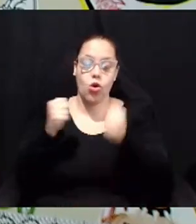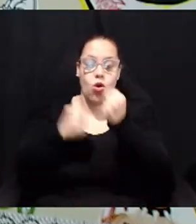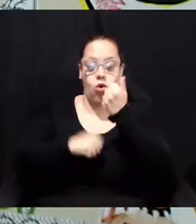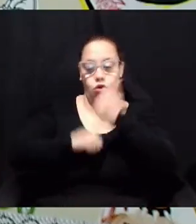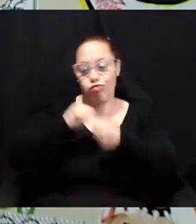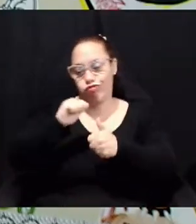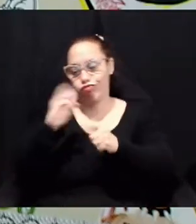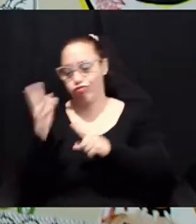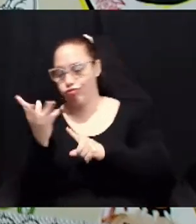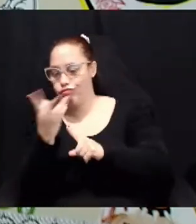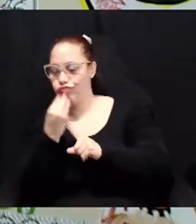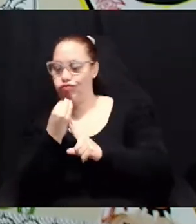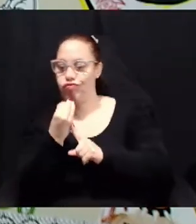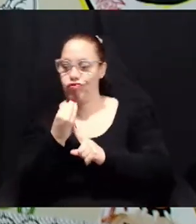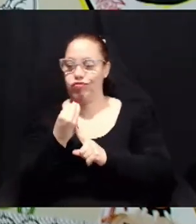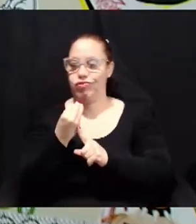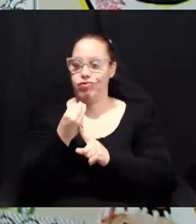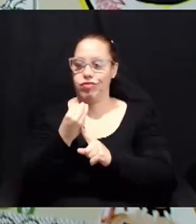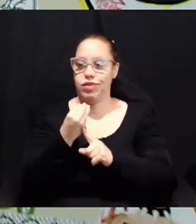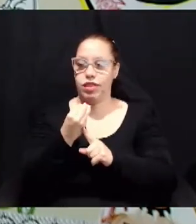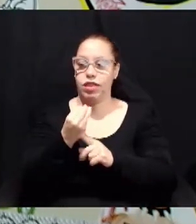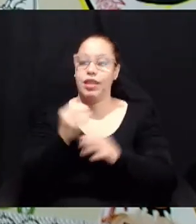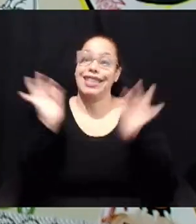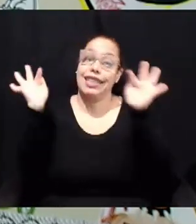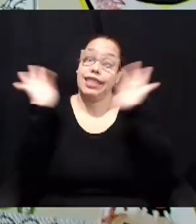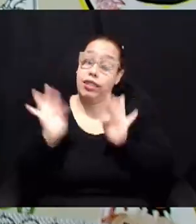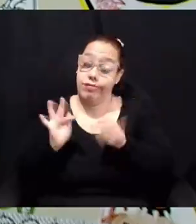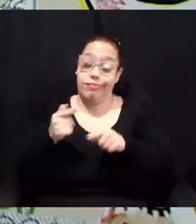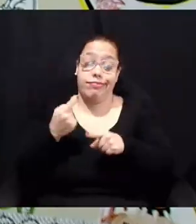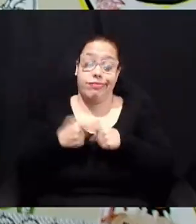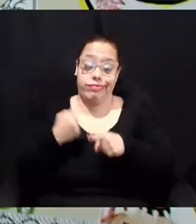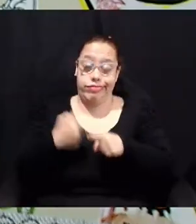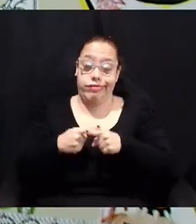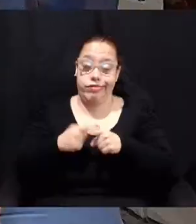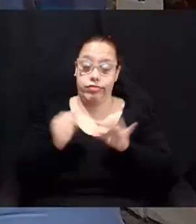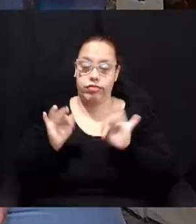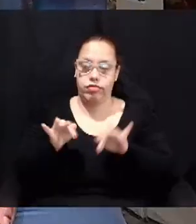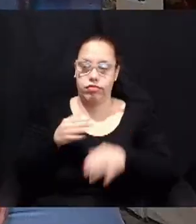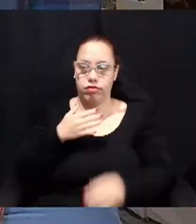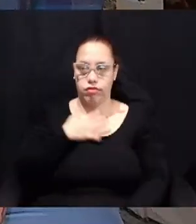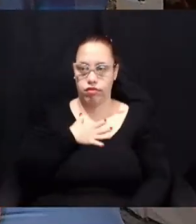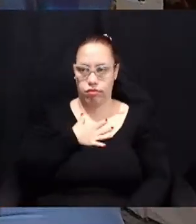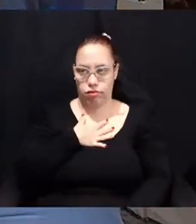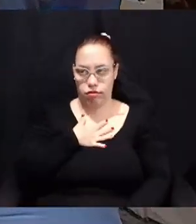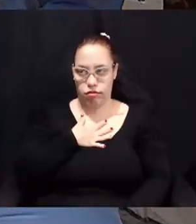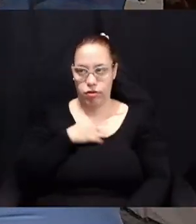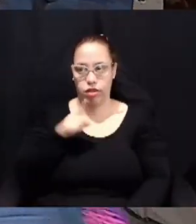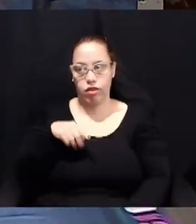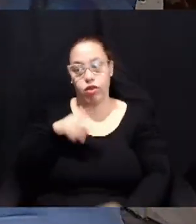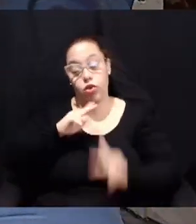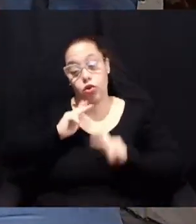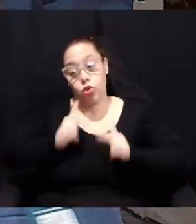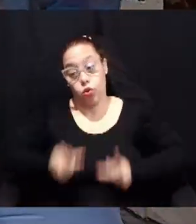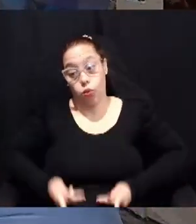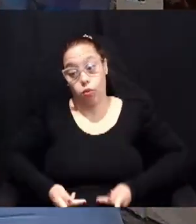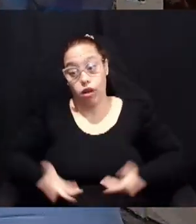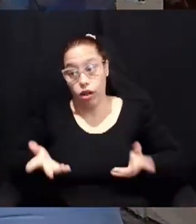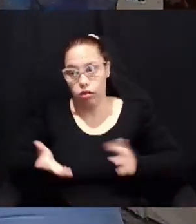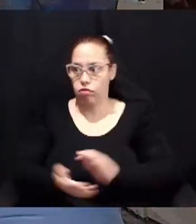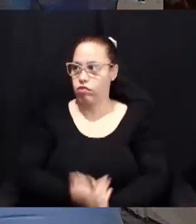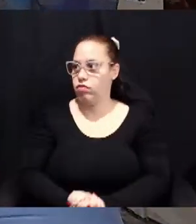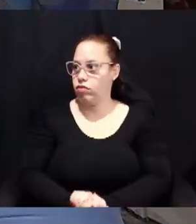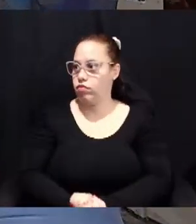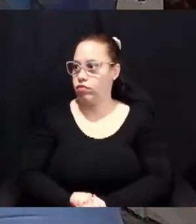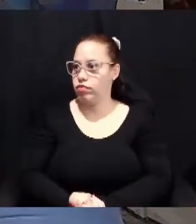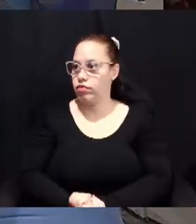arte, alguma coisa que te deixe feliz, porque no fim das contas é isso que nos torna humano, né? Sim. É a e comunicação. Seres